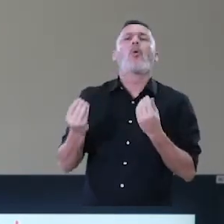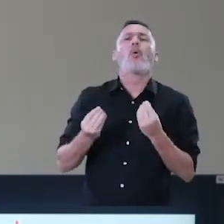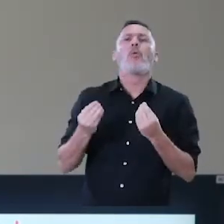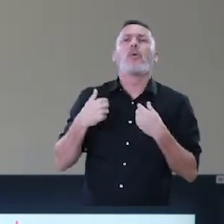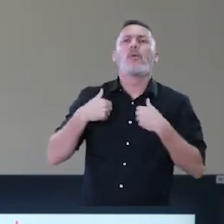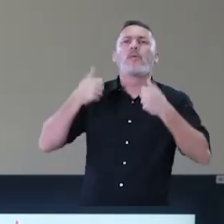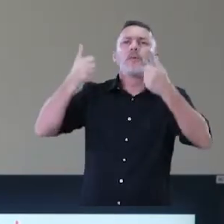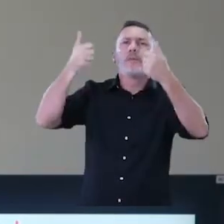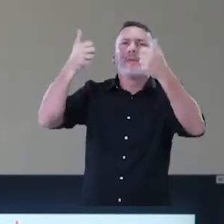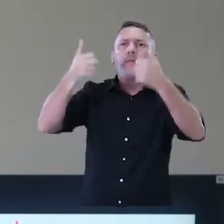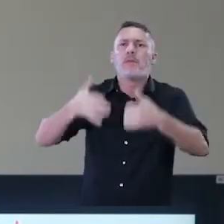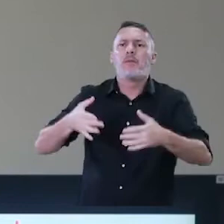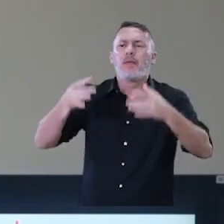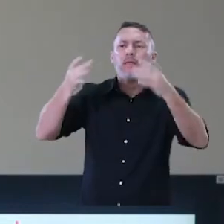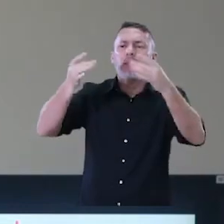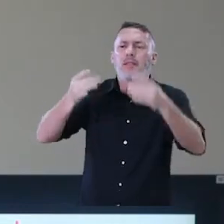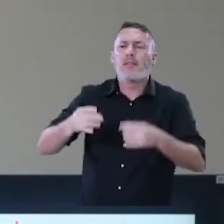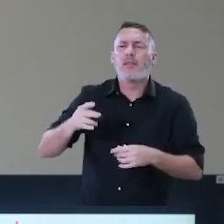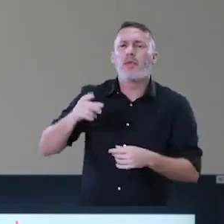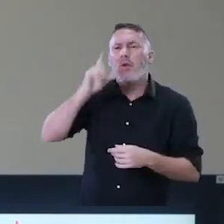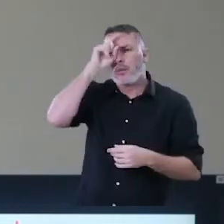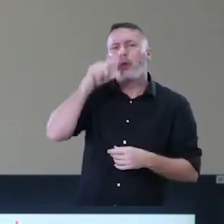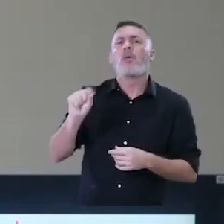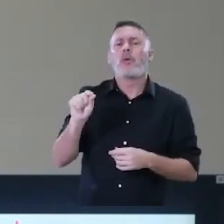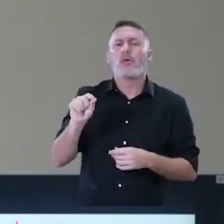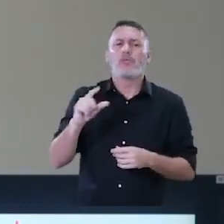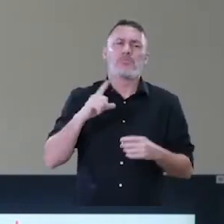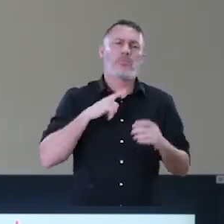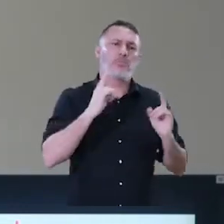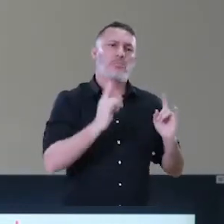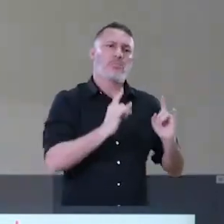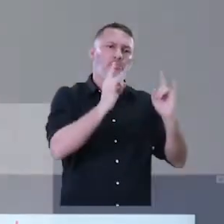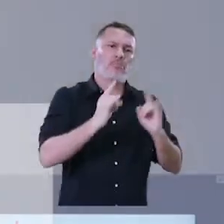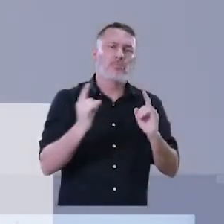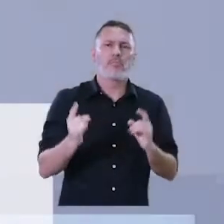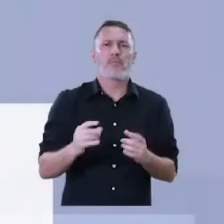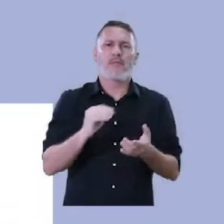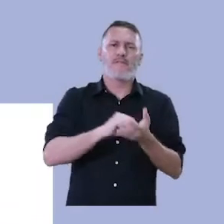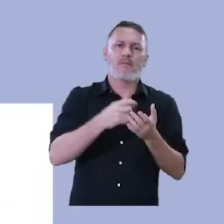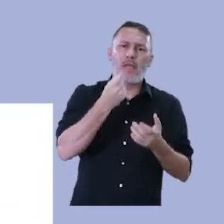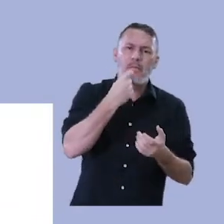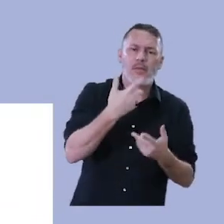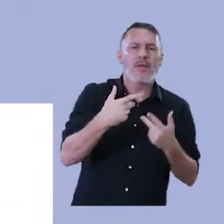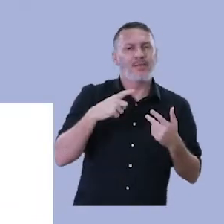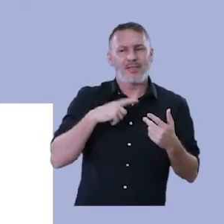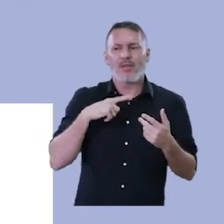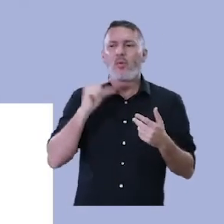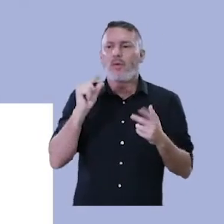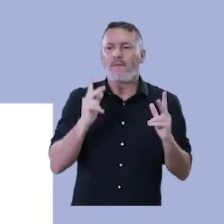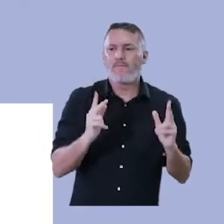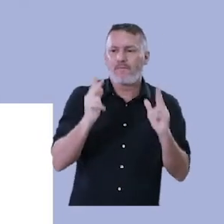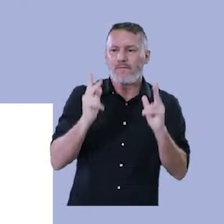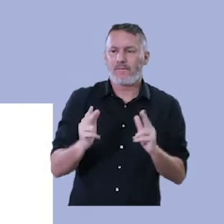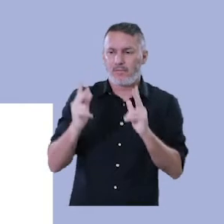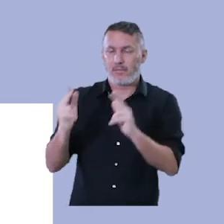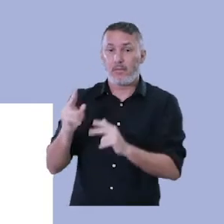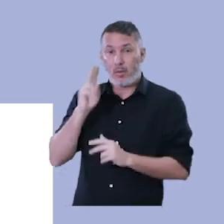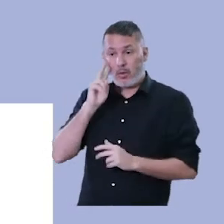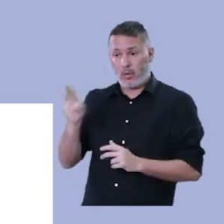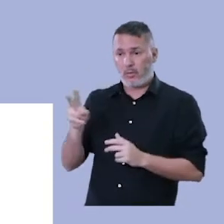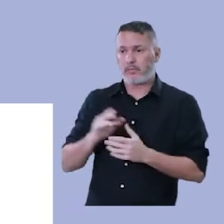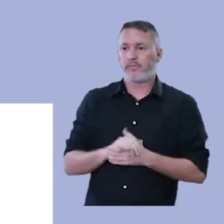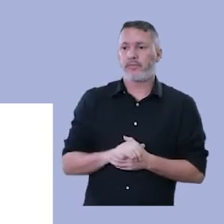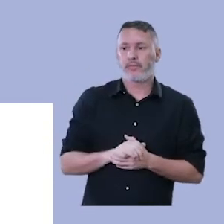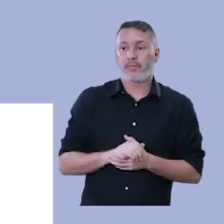falar o quê? Superlotação, às vezes falta de remédio, com pequenas frases. O que é o flash? Olha só, na